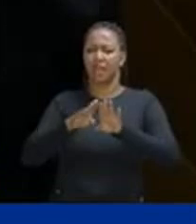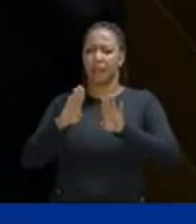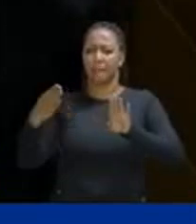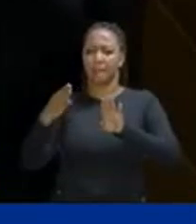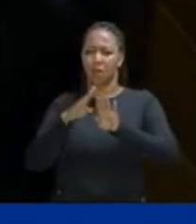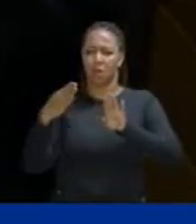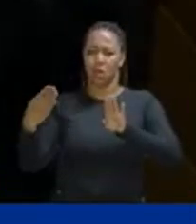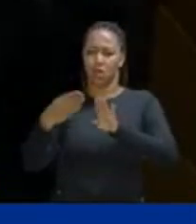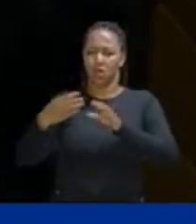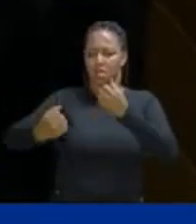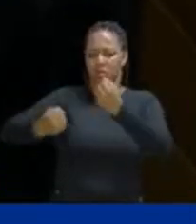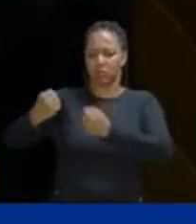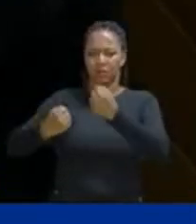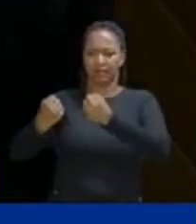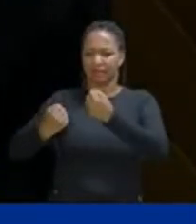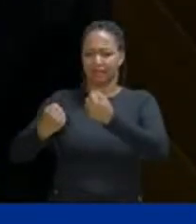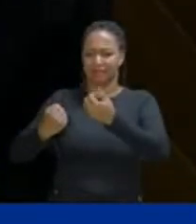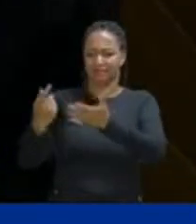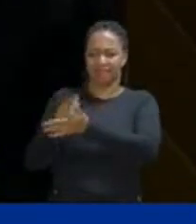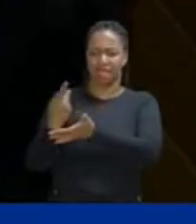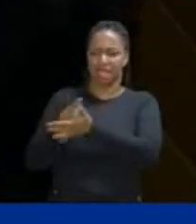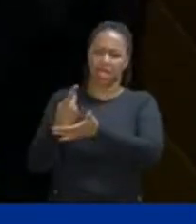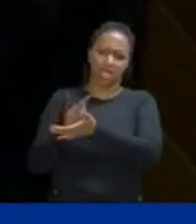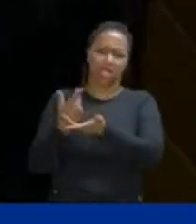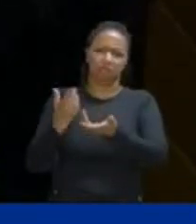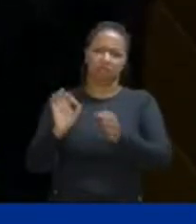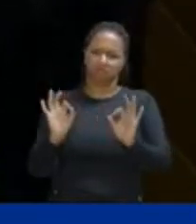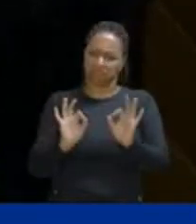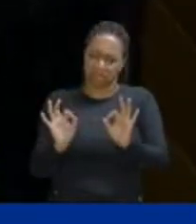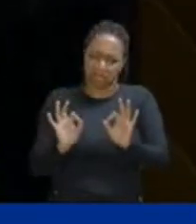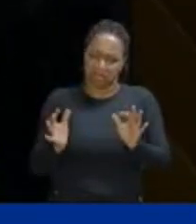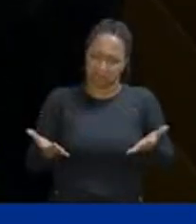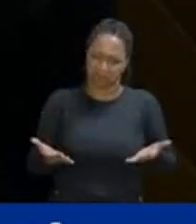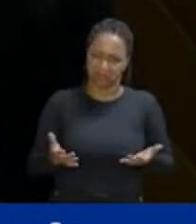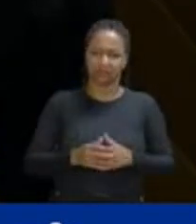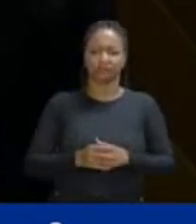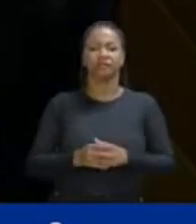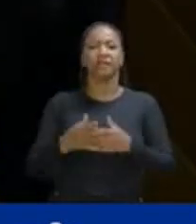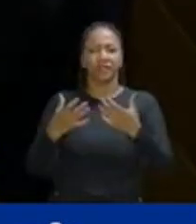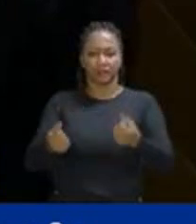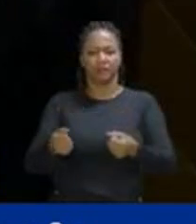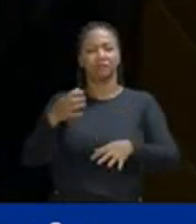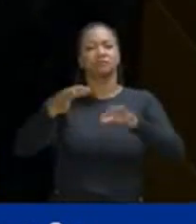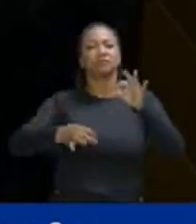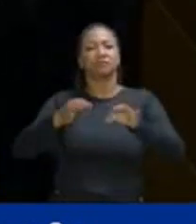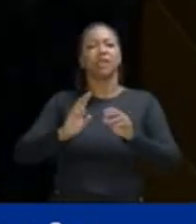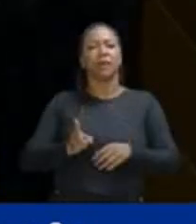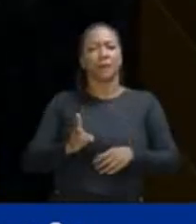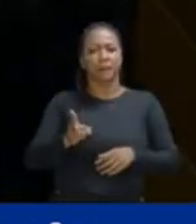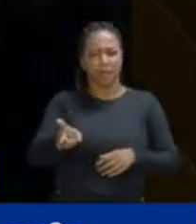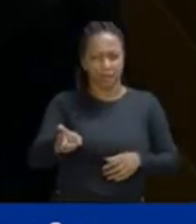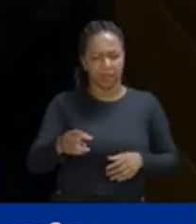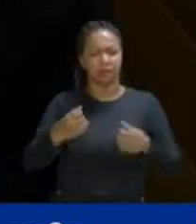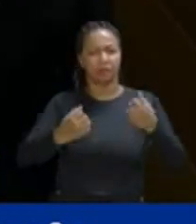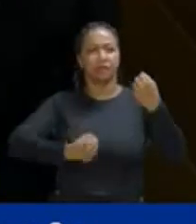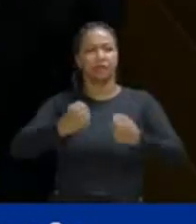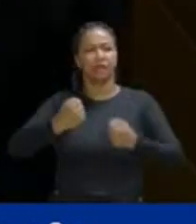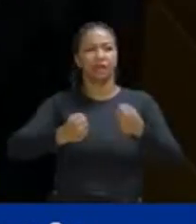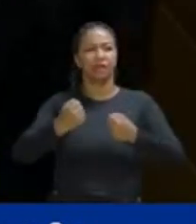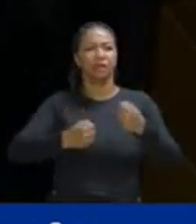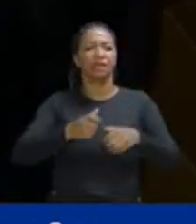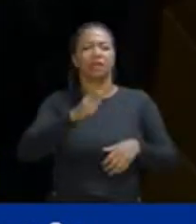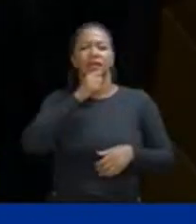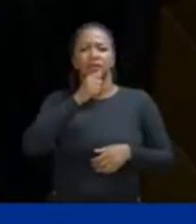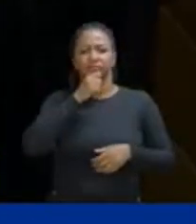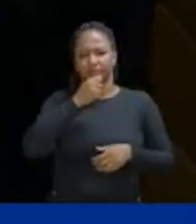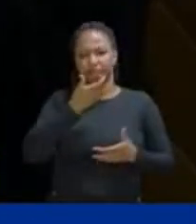Justiça Eleitoral e não caracteriza justa posição. Mesmo se colocasse um carro ao lado do outro,